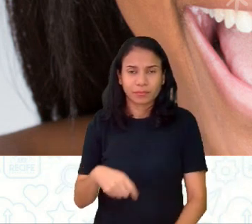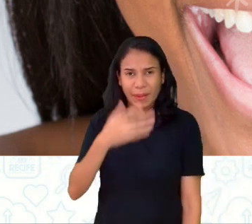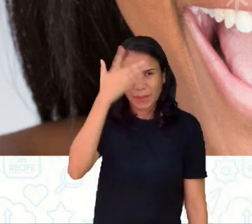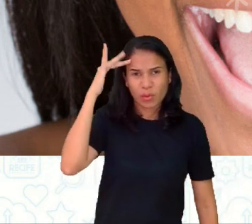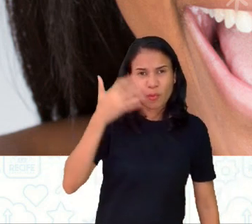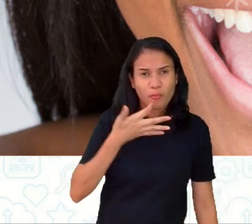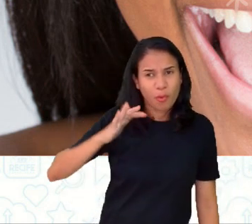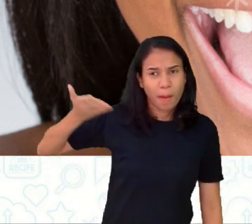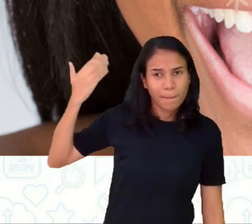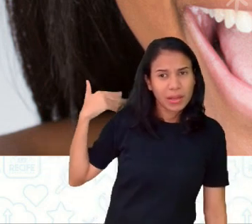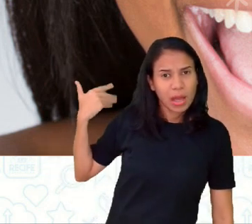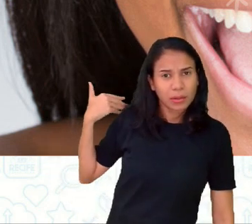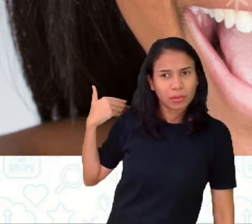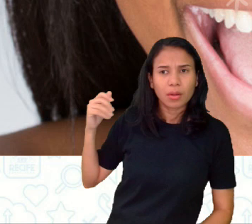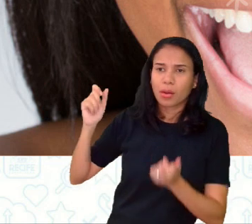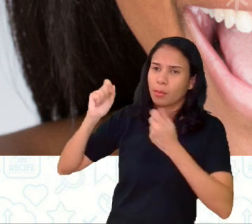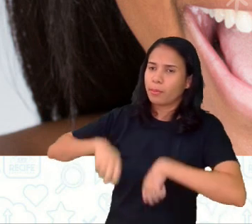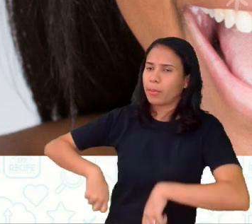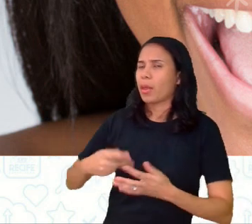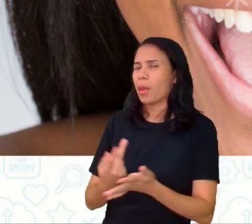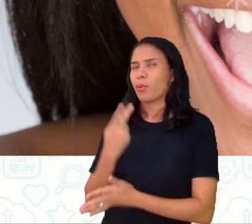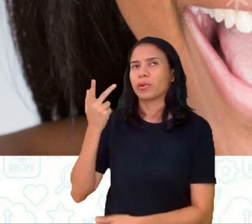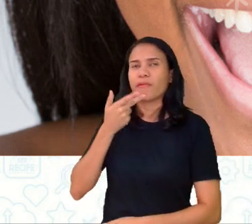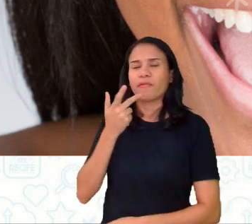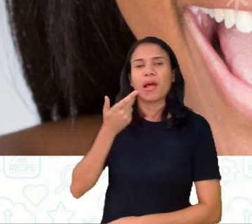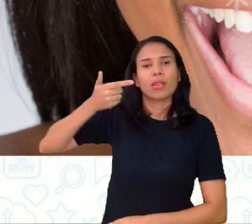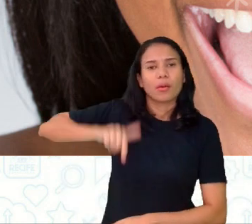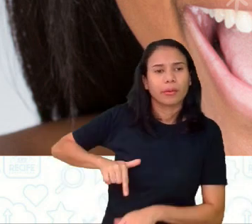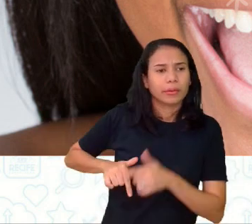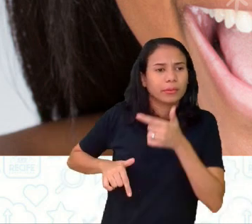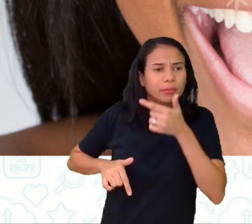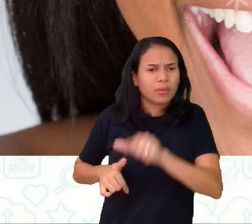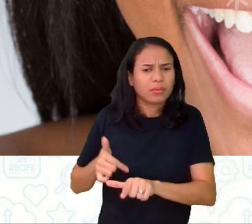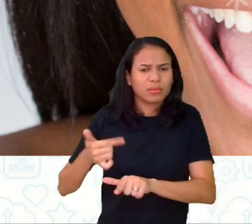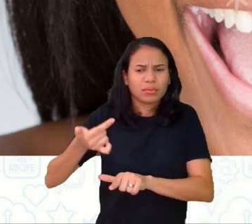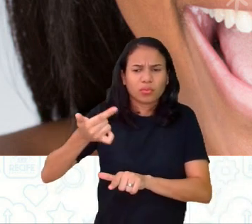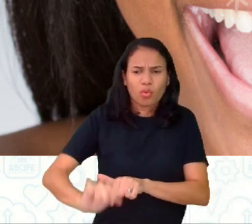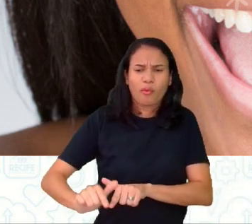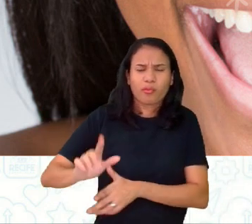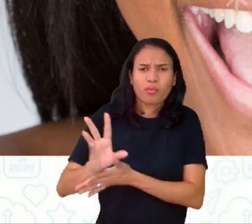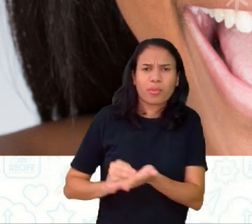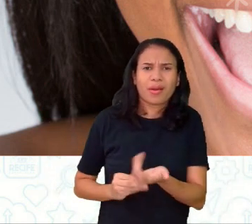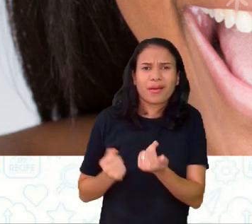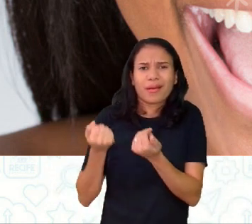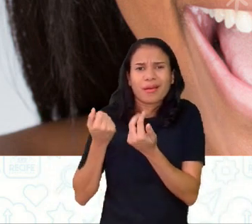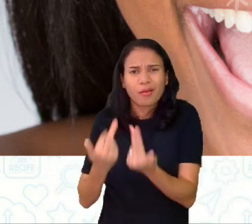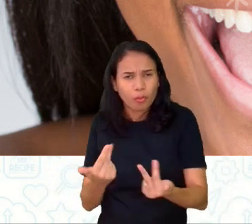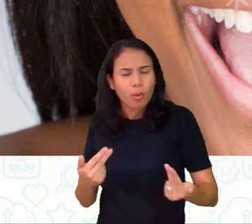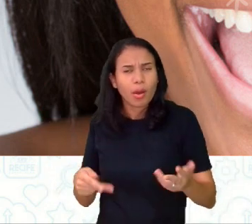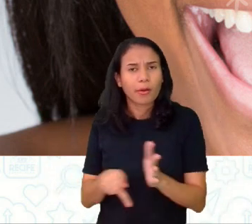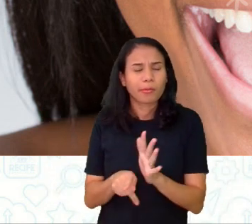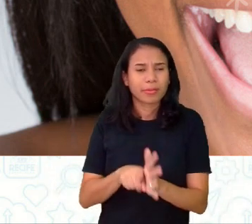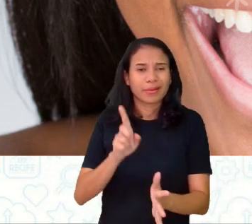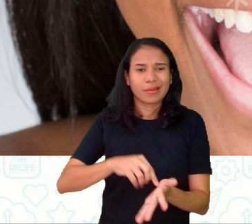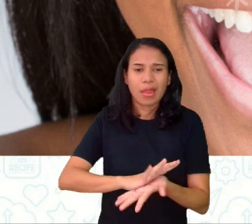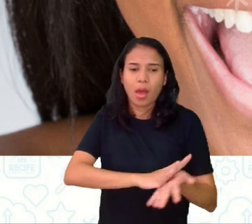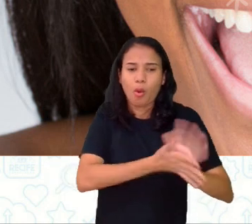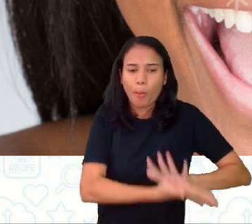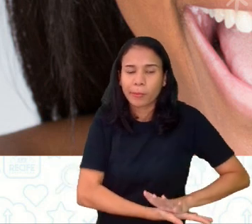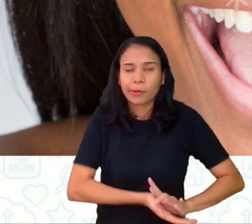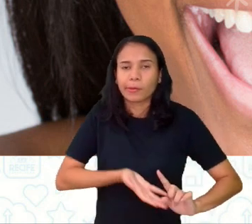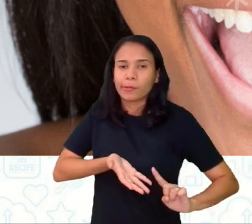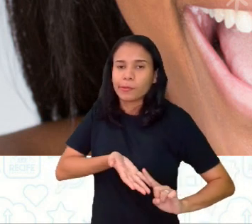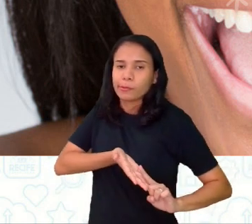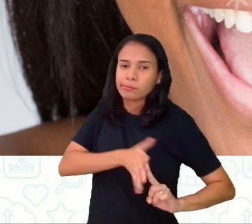o quê? Condenado realmente a repetir. E repetir padrões muitas vezes, né? Que são padrões de opressão, né? Que